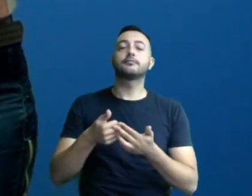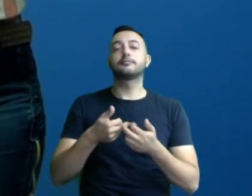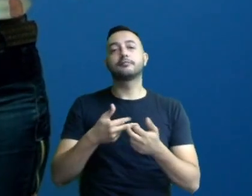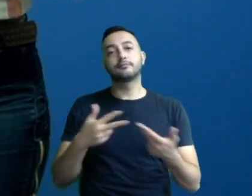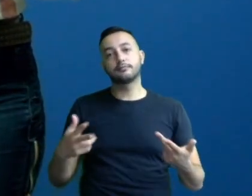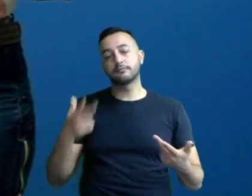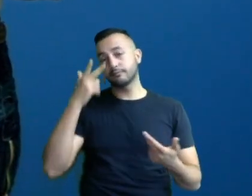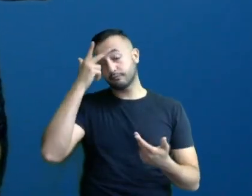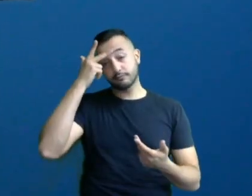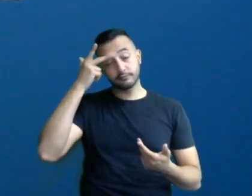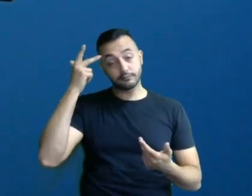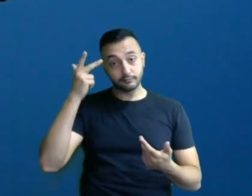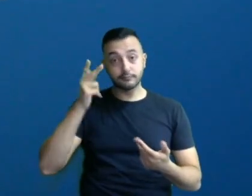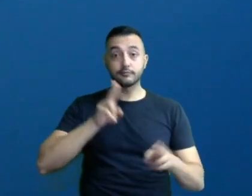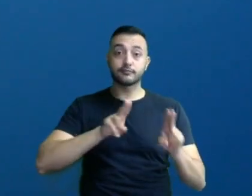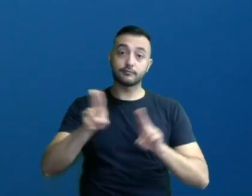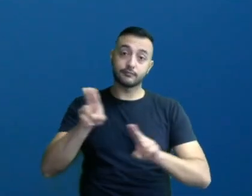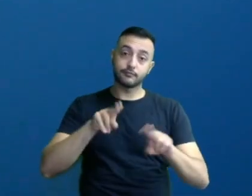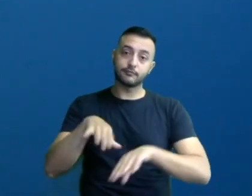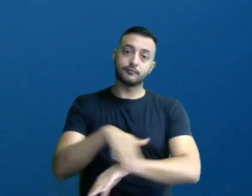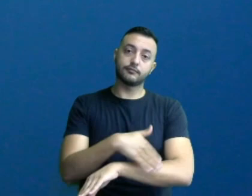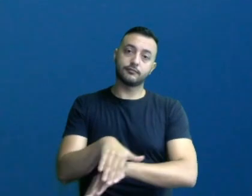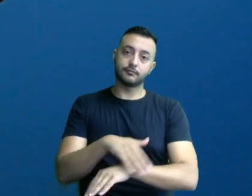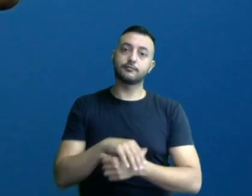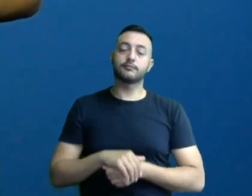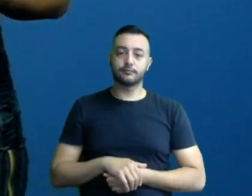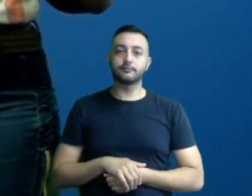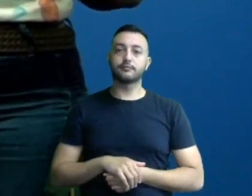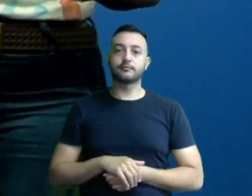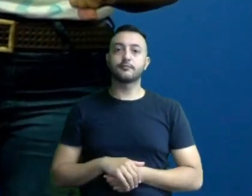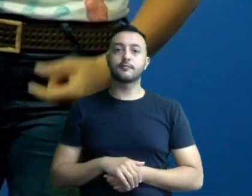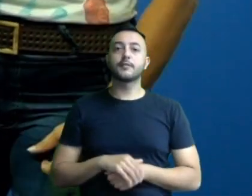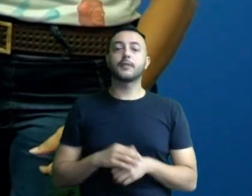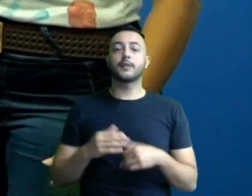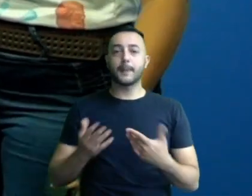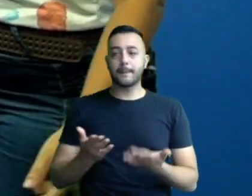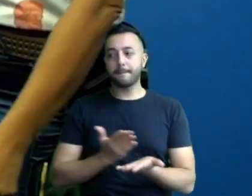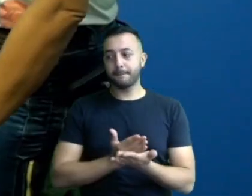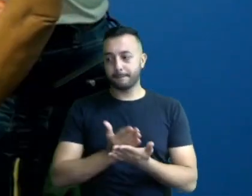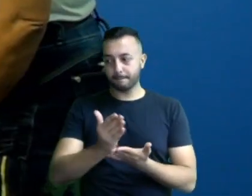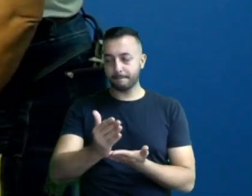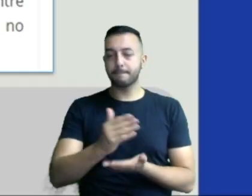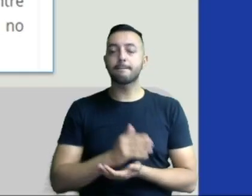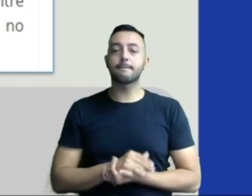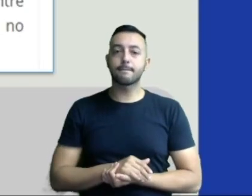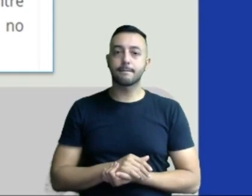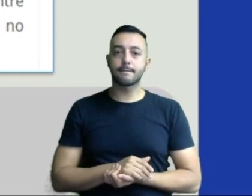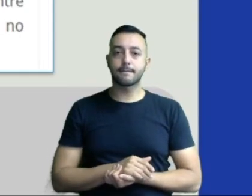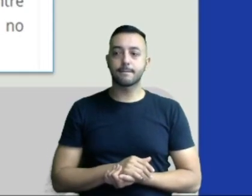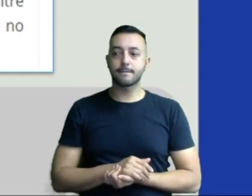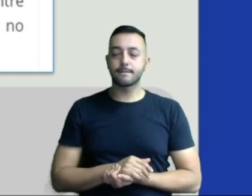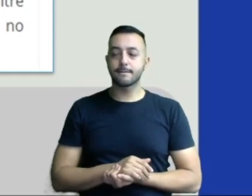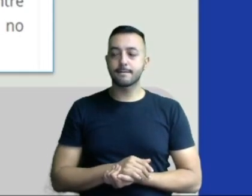algumas personalidades que dão nome a algumas ruas, tá certo? Então a gente vai começar